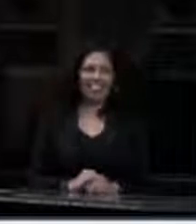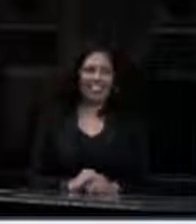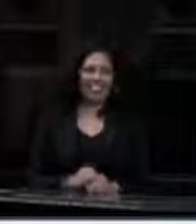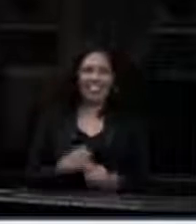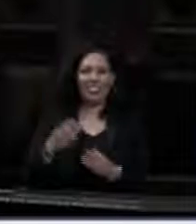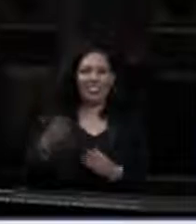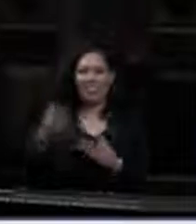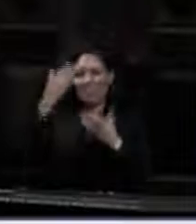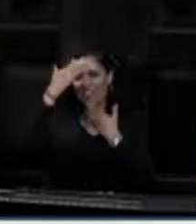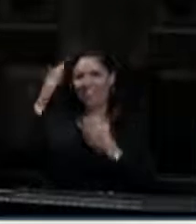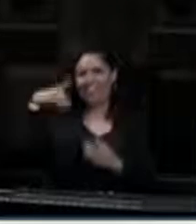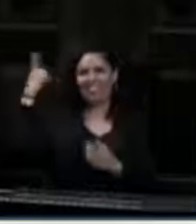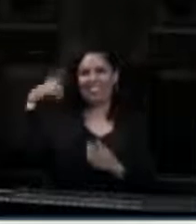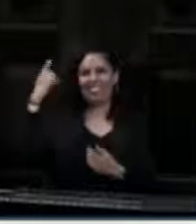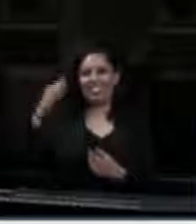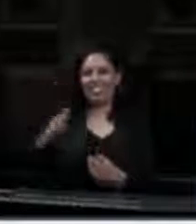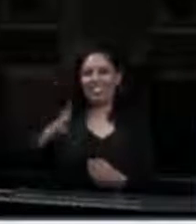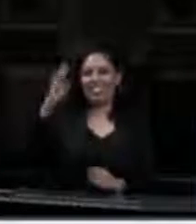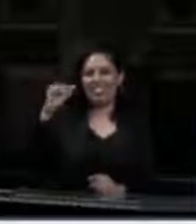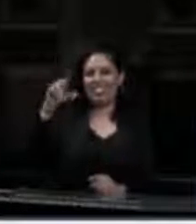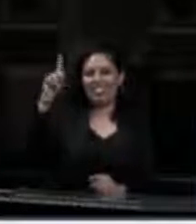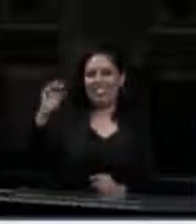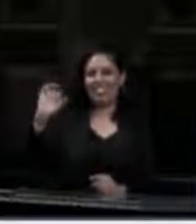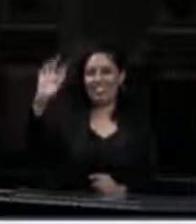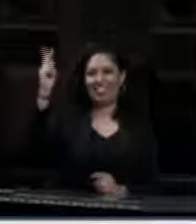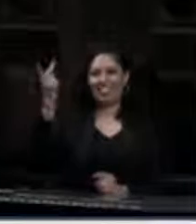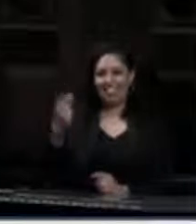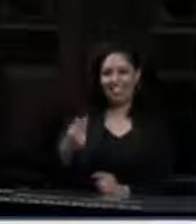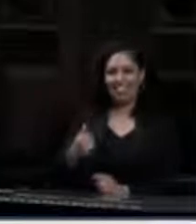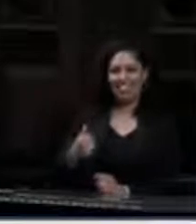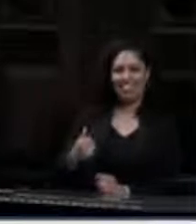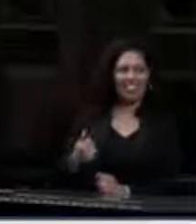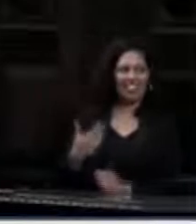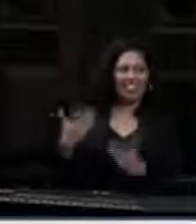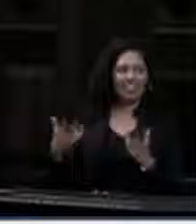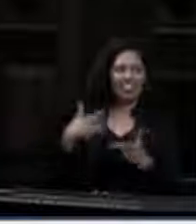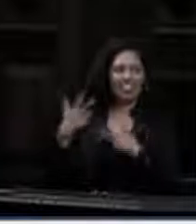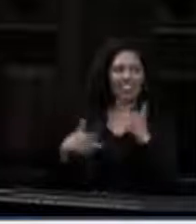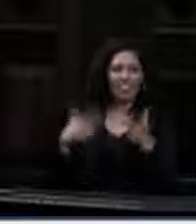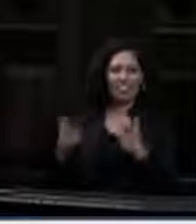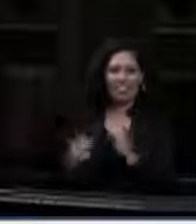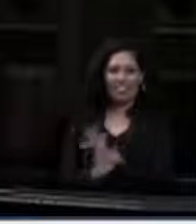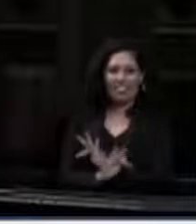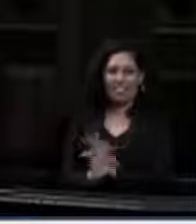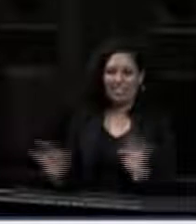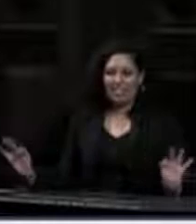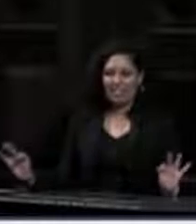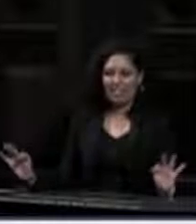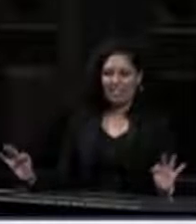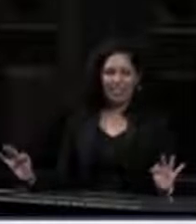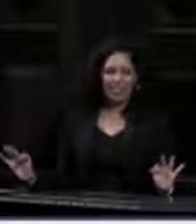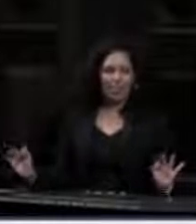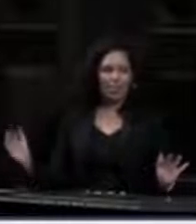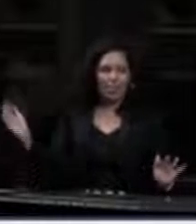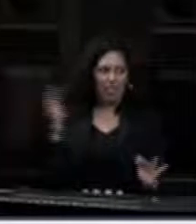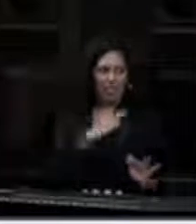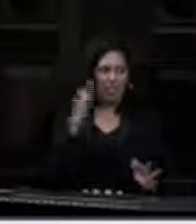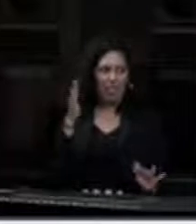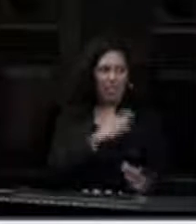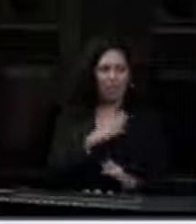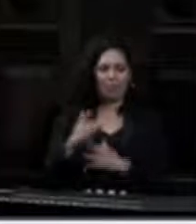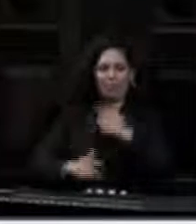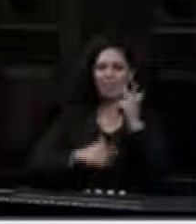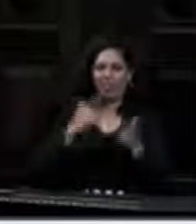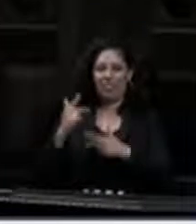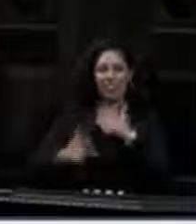Obrigado, deputado Valdec, que assumiu a presidência nesse ato. Queria aqui, de forma muito objetiva também, fazer